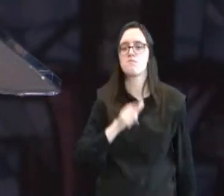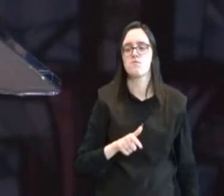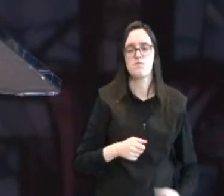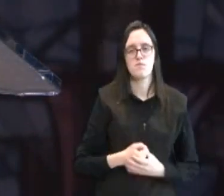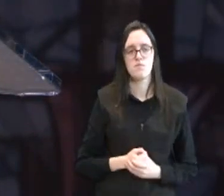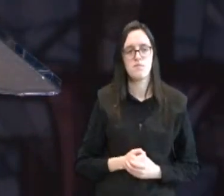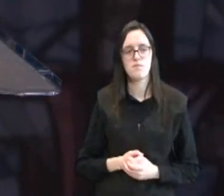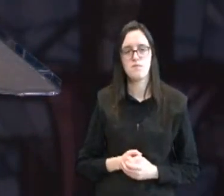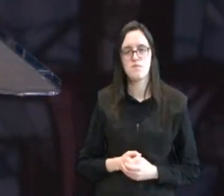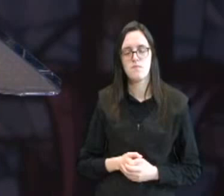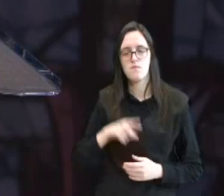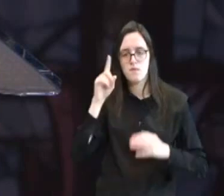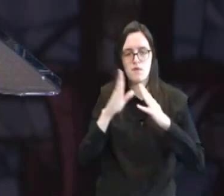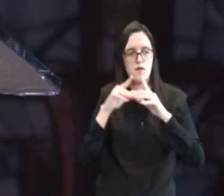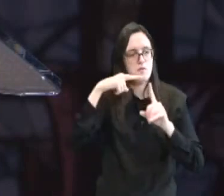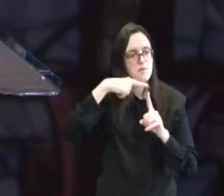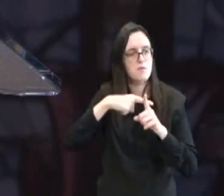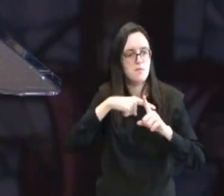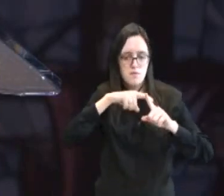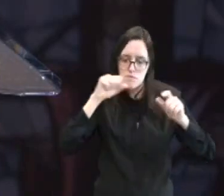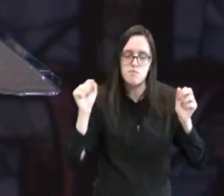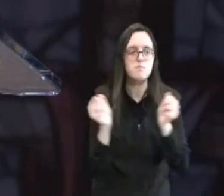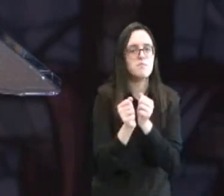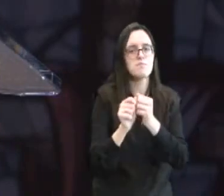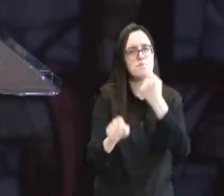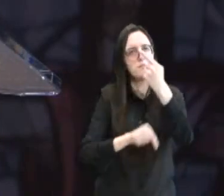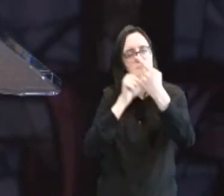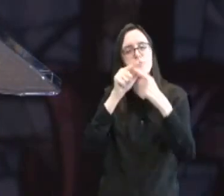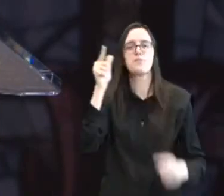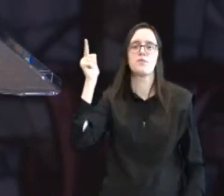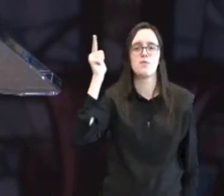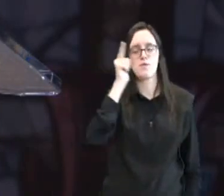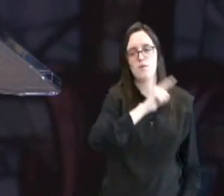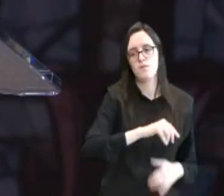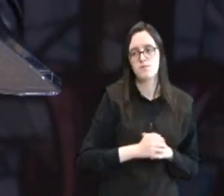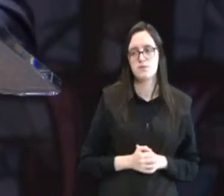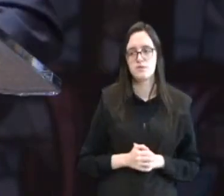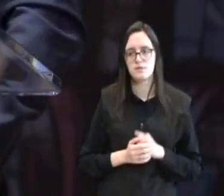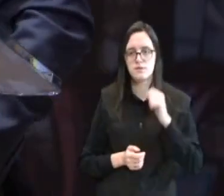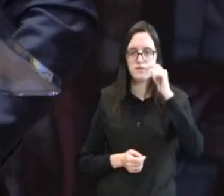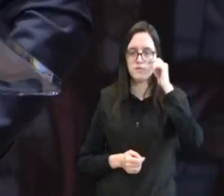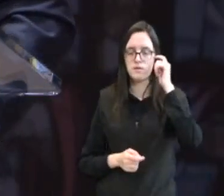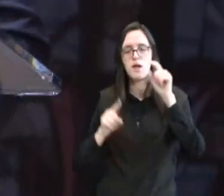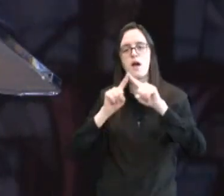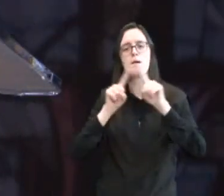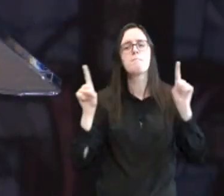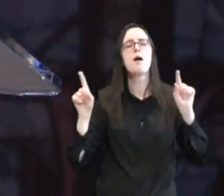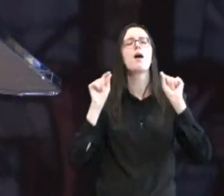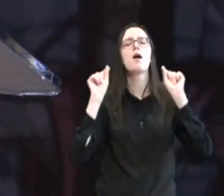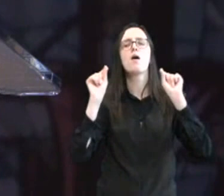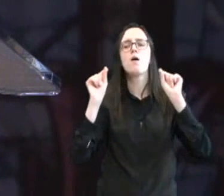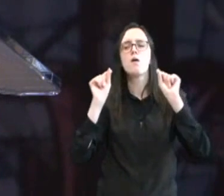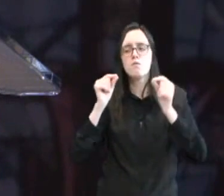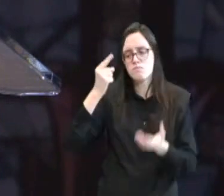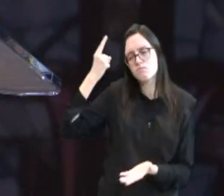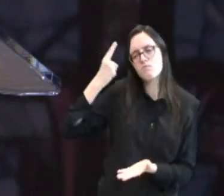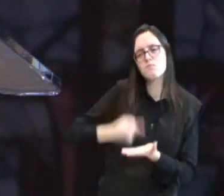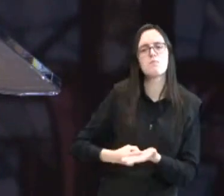da igreja cumprir, né? A igreja cumprir a sua missão. Mas que benefícios, meus irmãos, traz